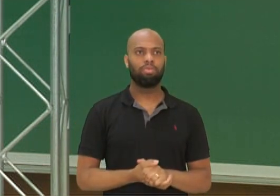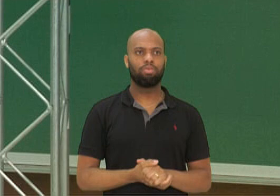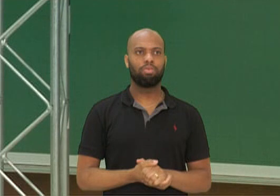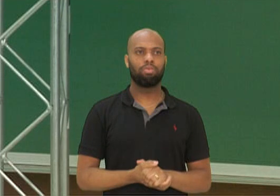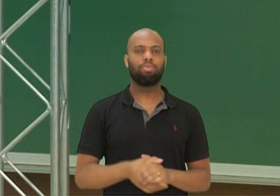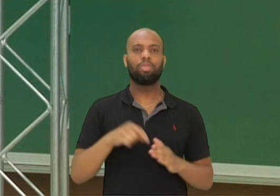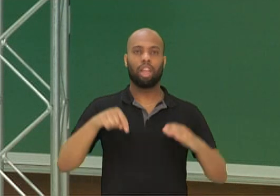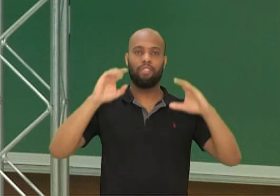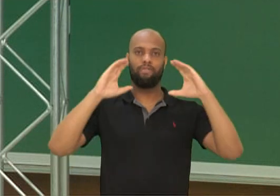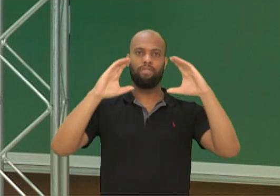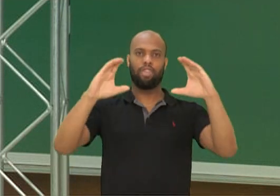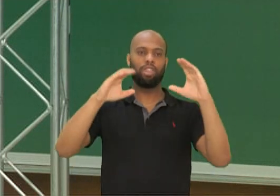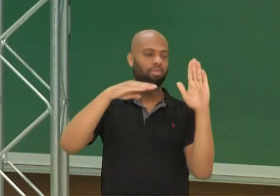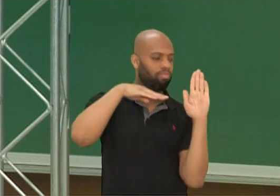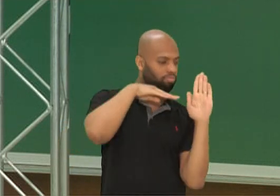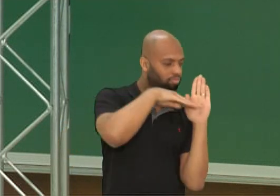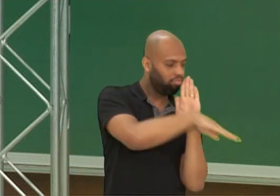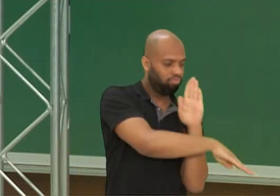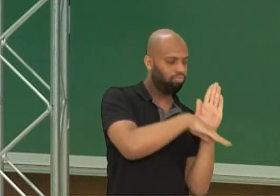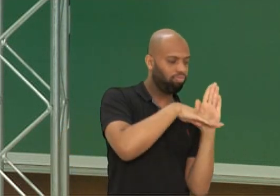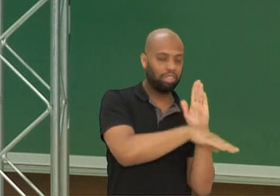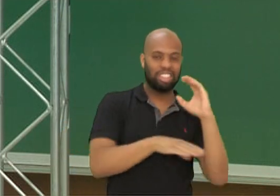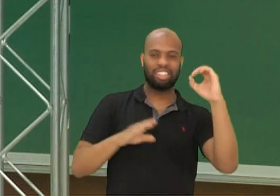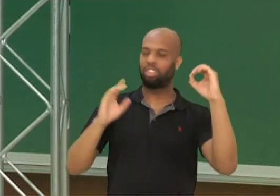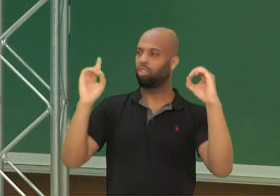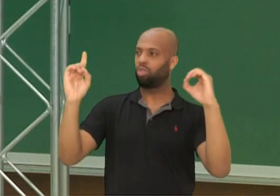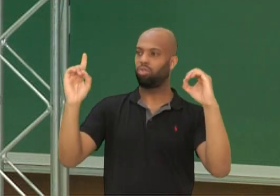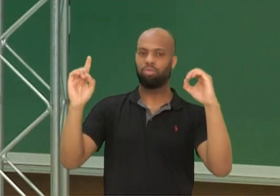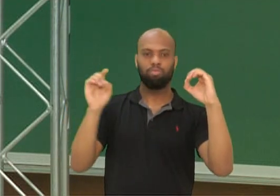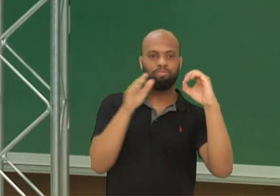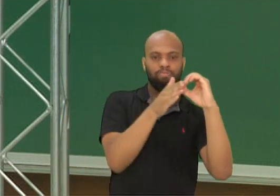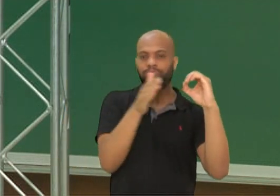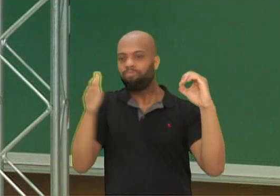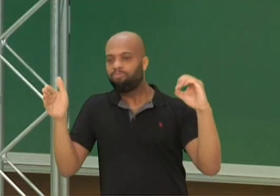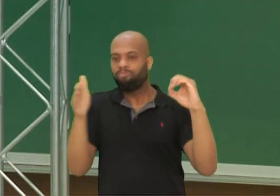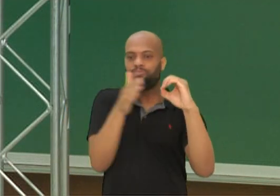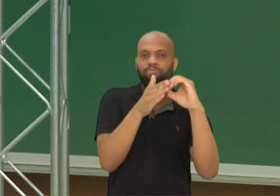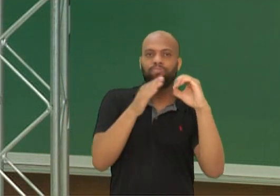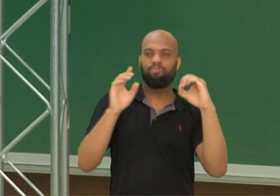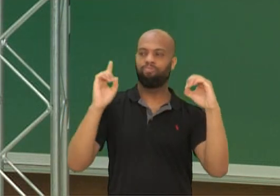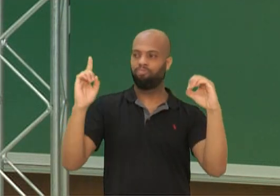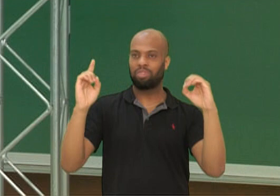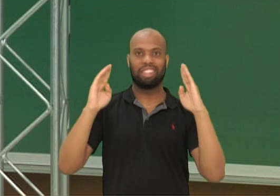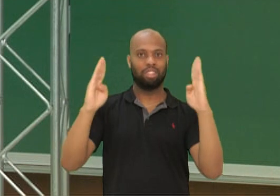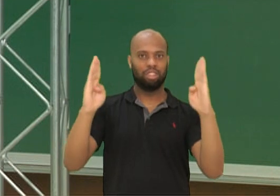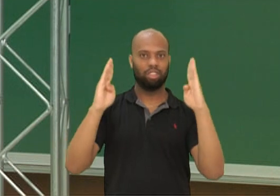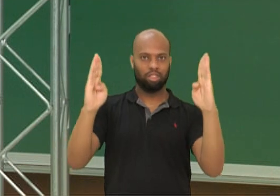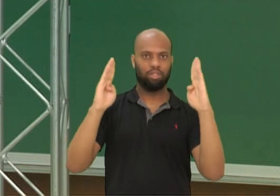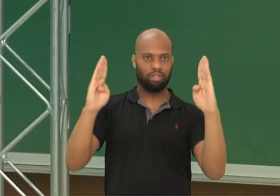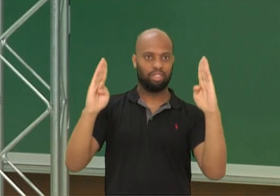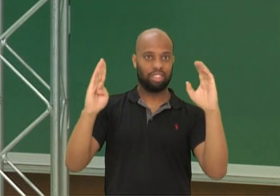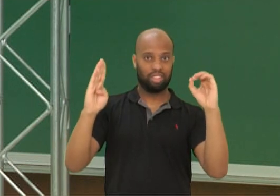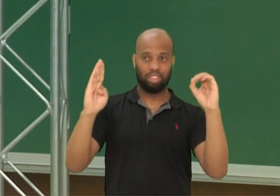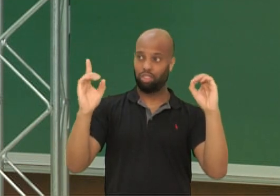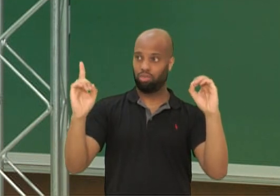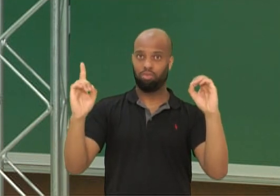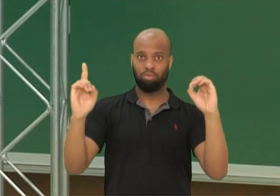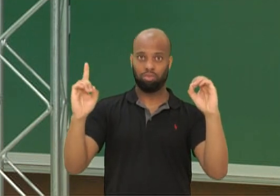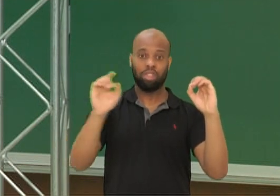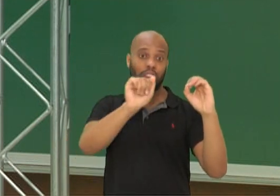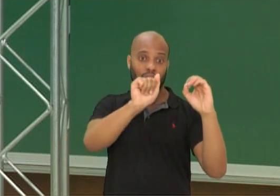A função é decrescente. Isso, lembra? Quando a base está entre 0 e 1, o gráfico da função